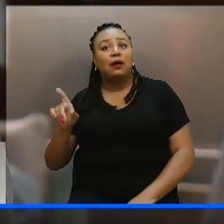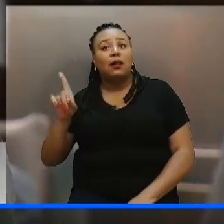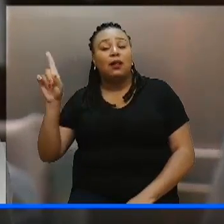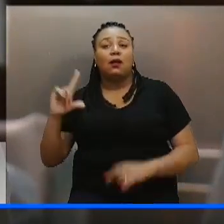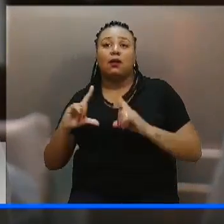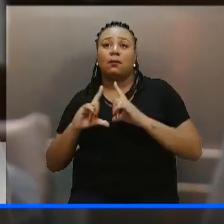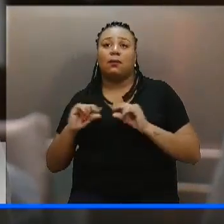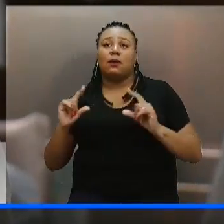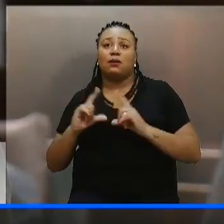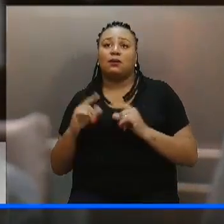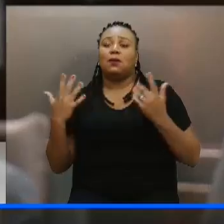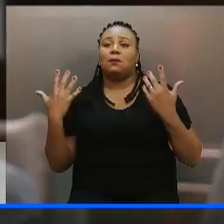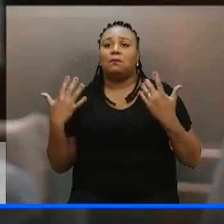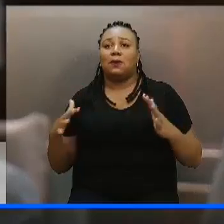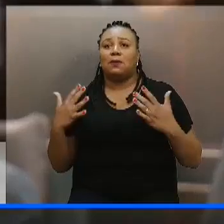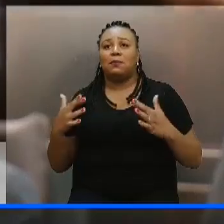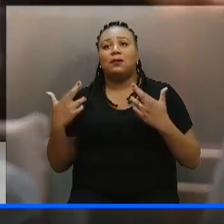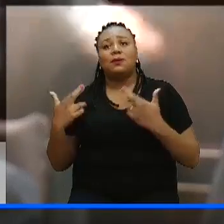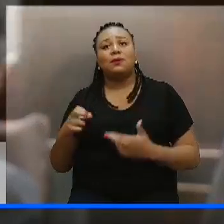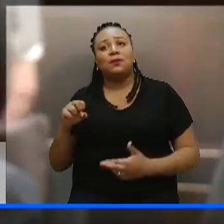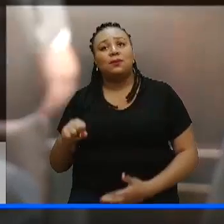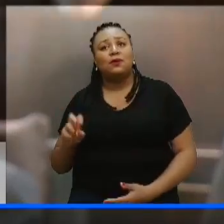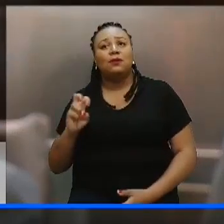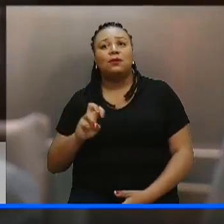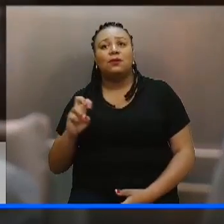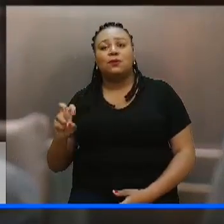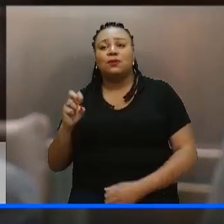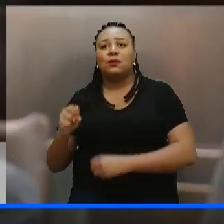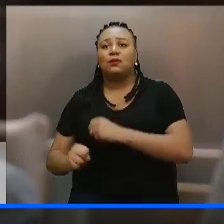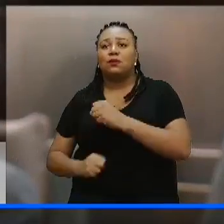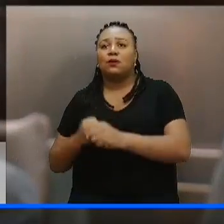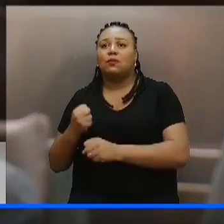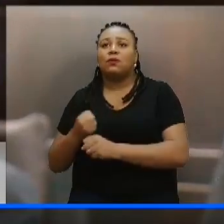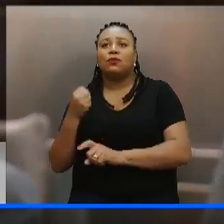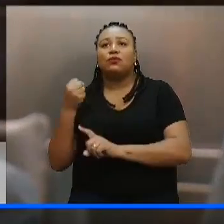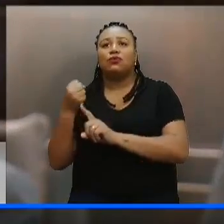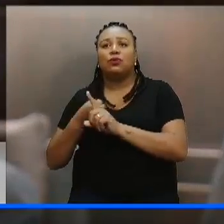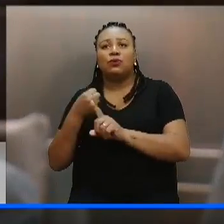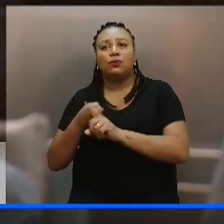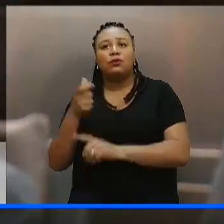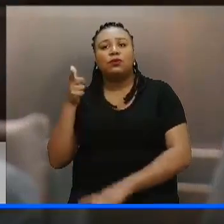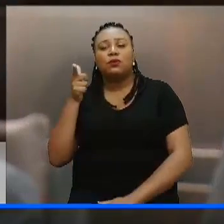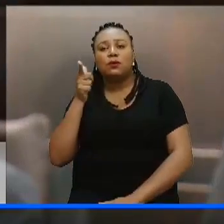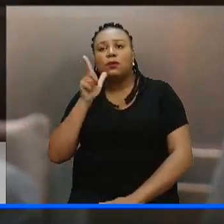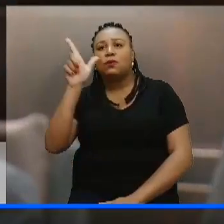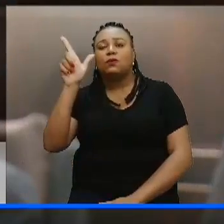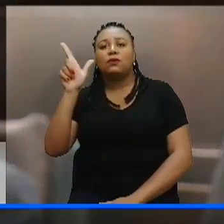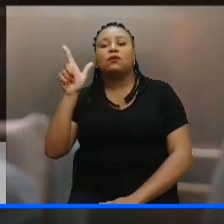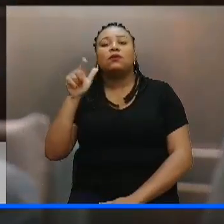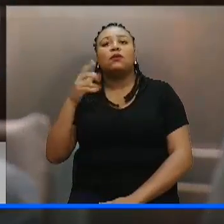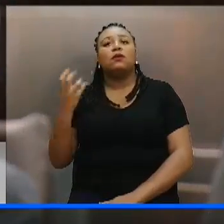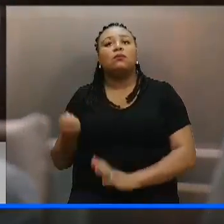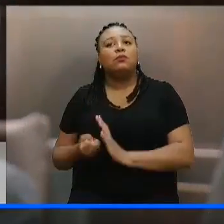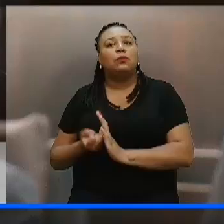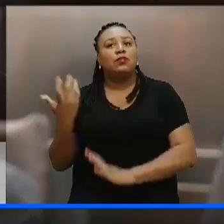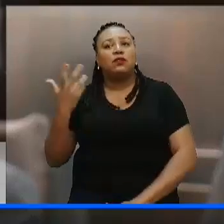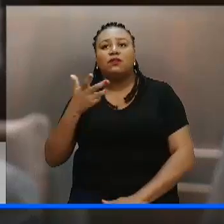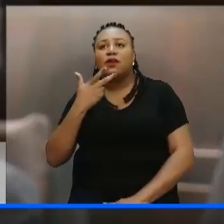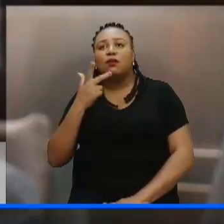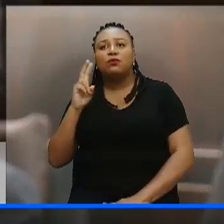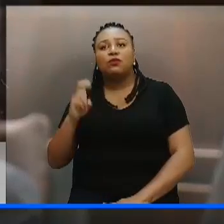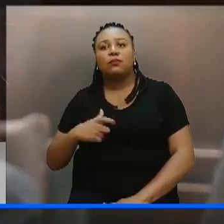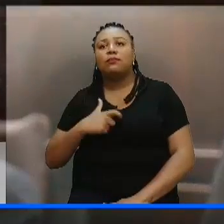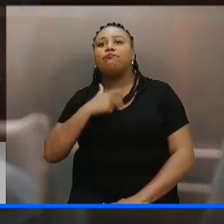parabéns à zona sul pelo 55 anos de lutas e conquistas porque muitas vezes falamos em crises